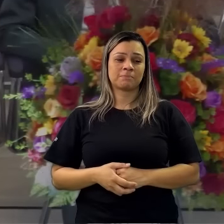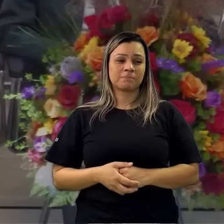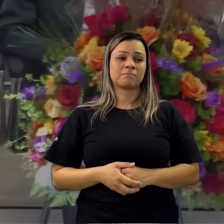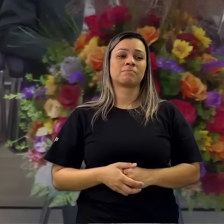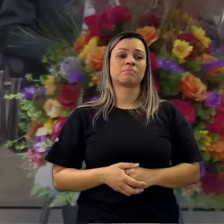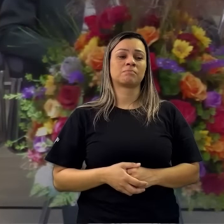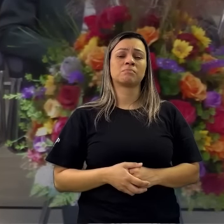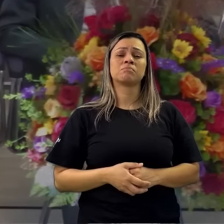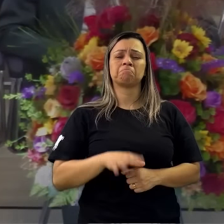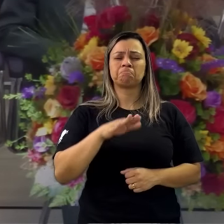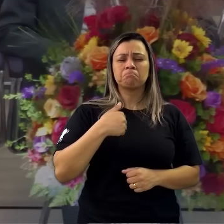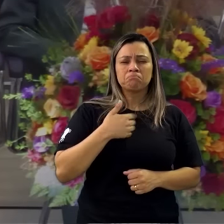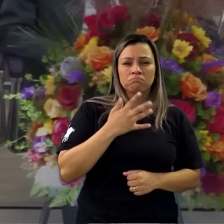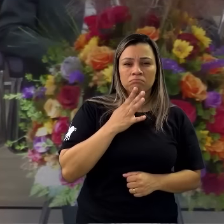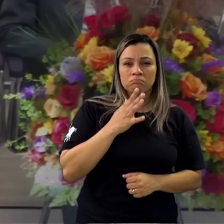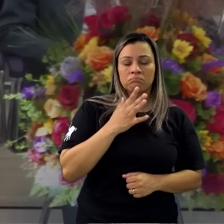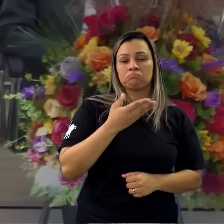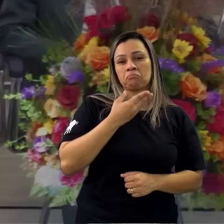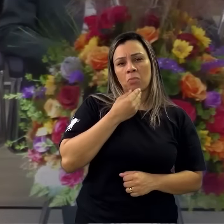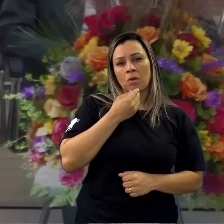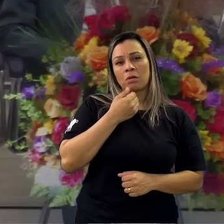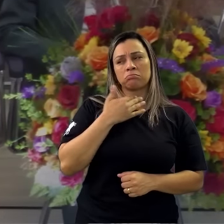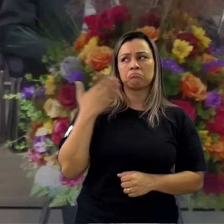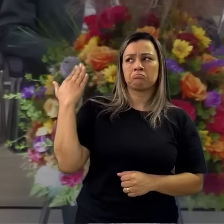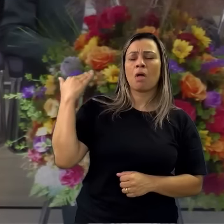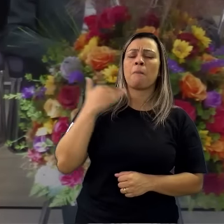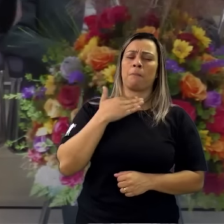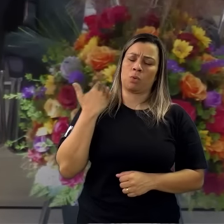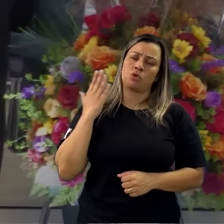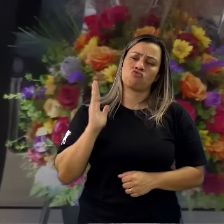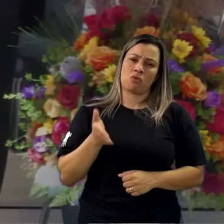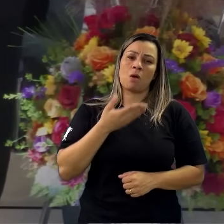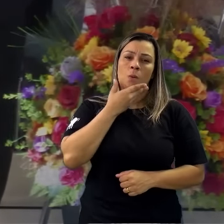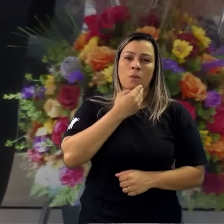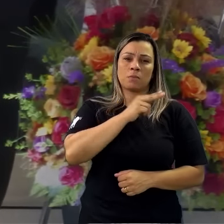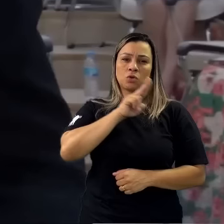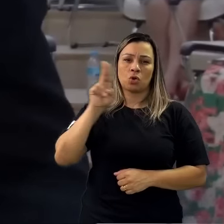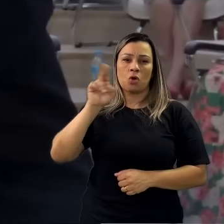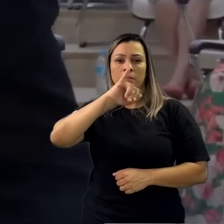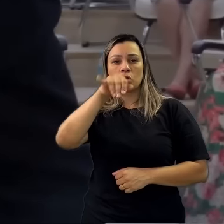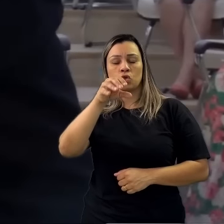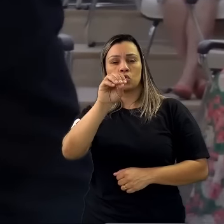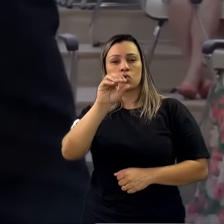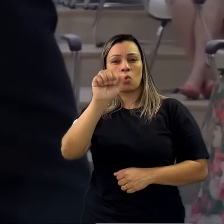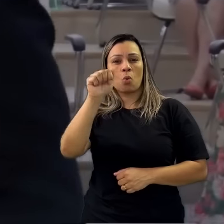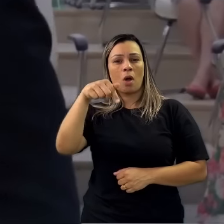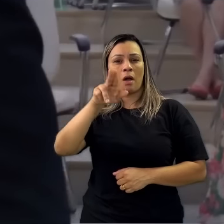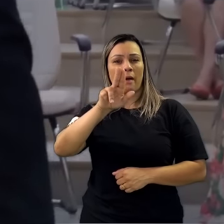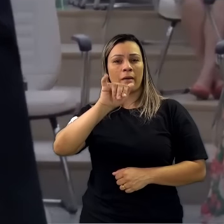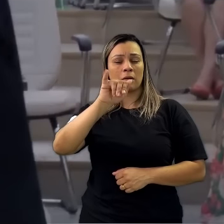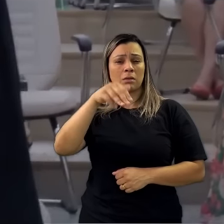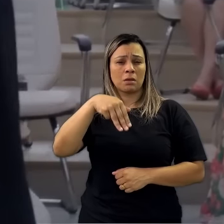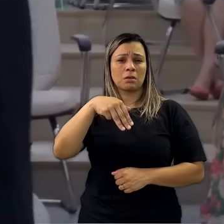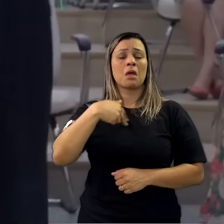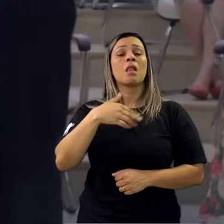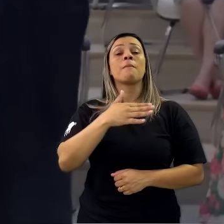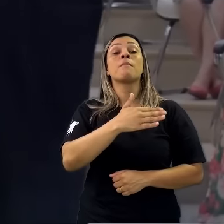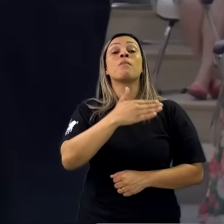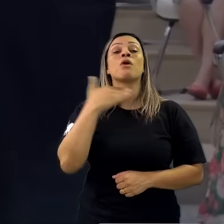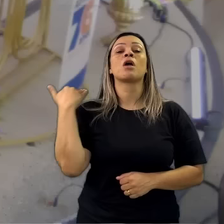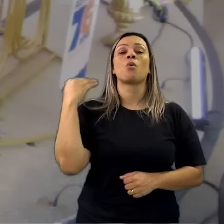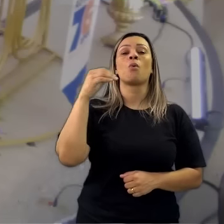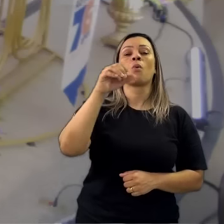conheço um irmão já dorme no Senhor irmão Joaquim morreu com 85 anos de idade quantos anos